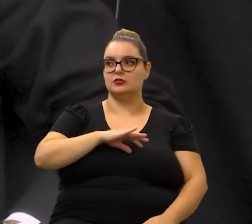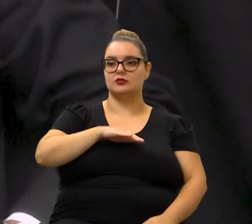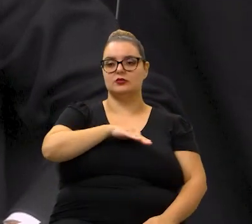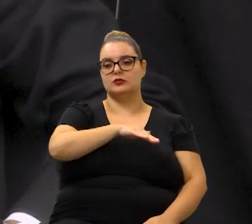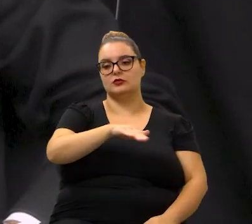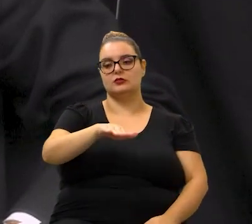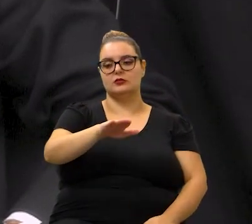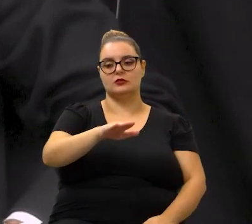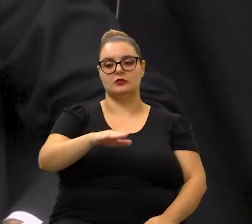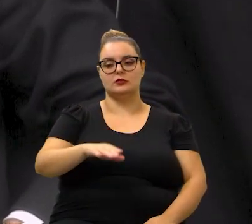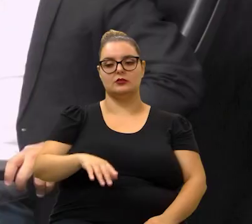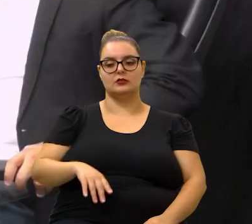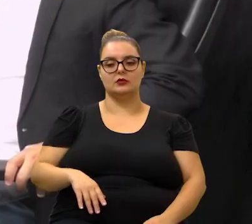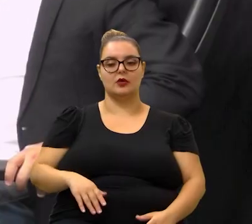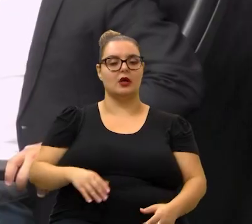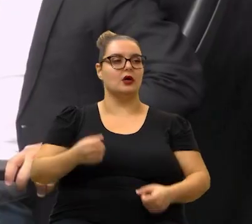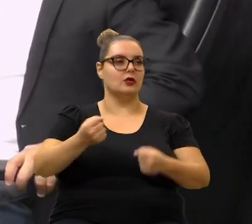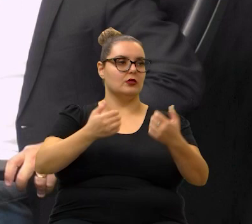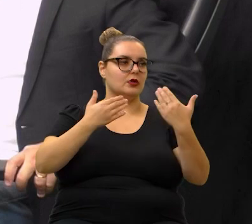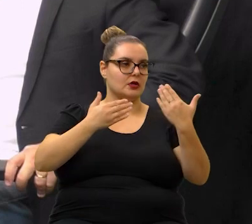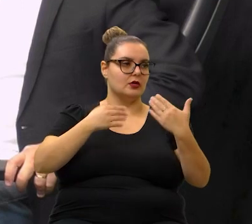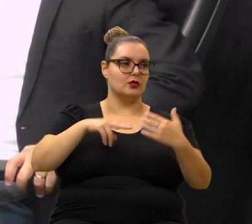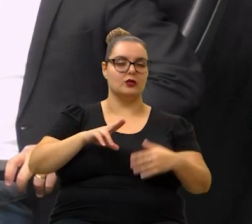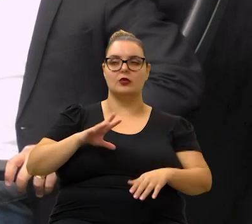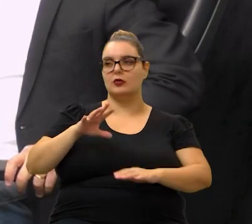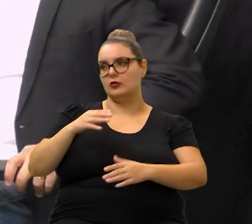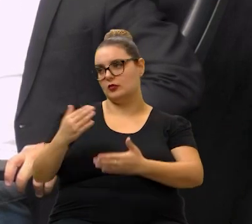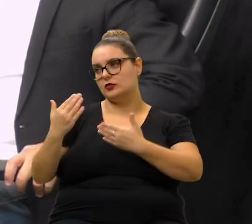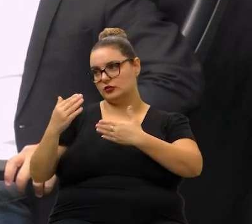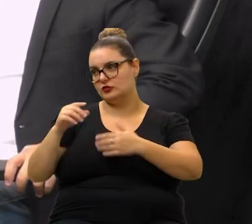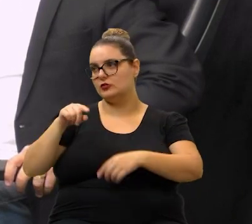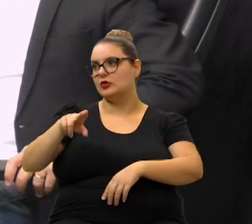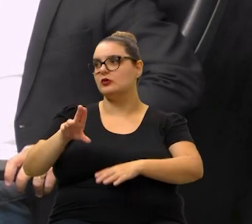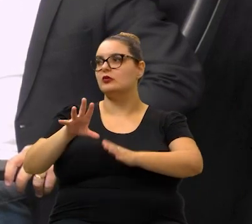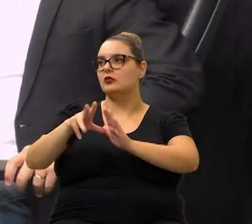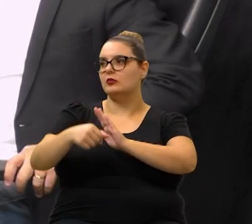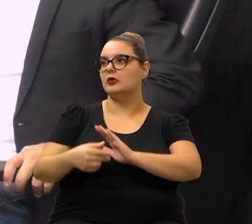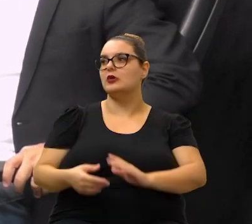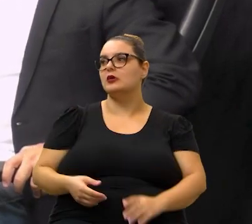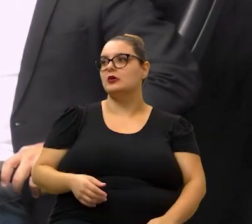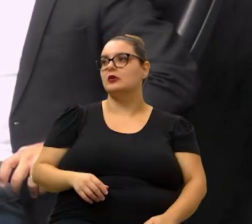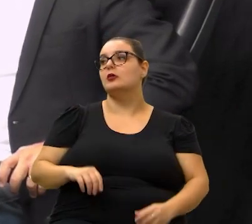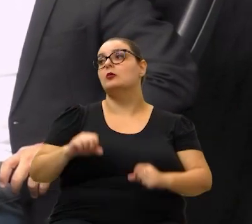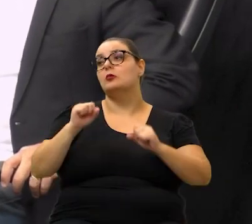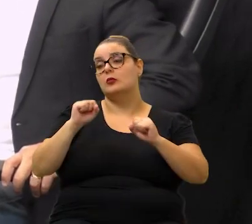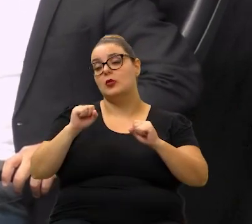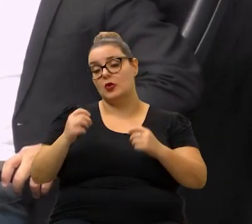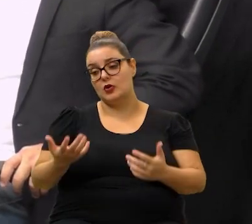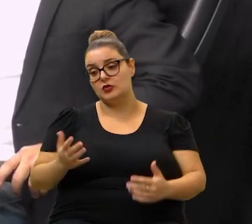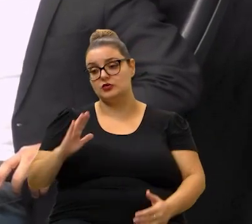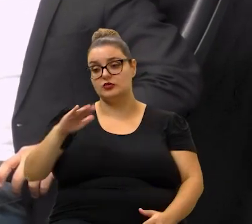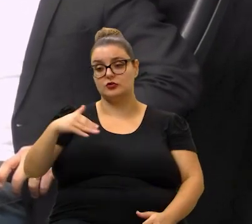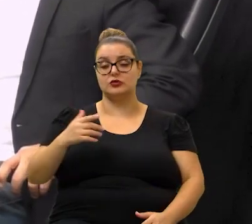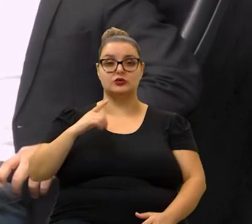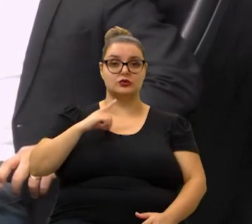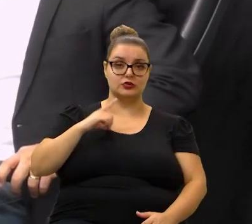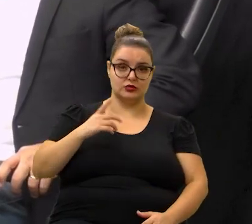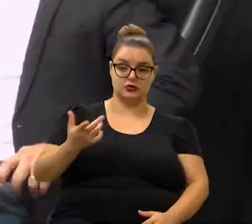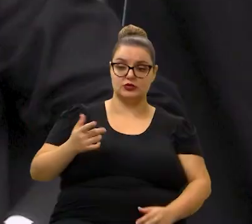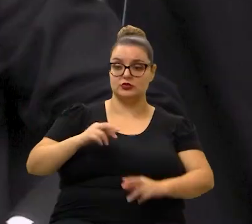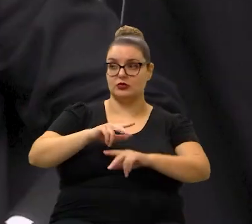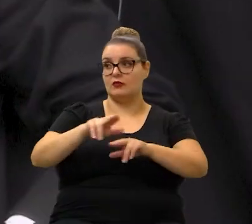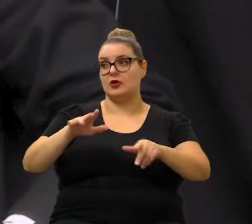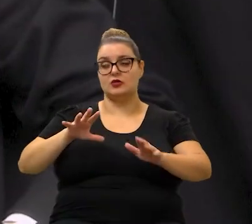manda o veículo suspeita ou que foi roubado tá então provavelmente quando nós tínhamos